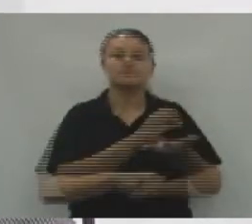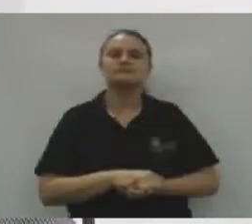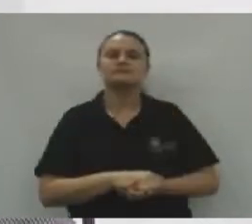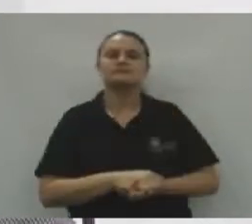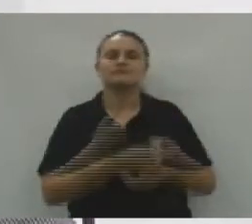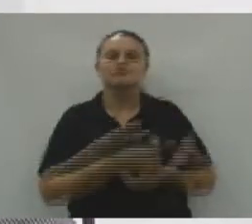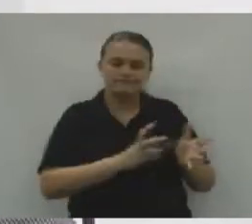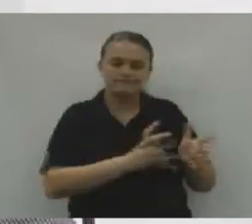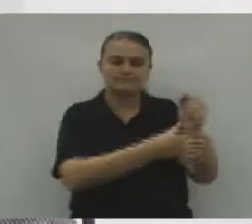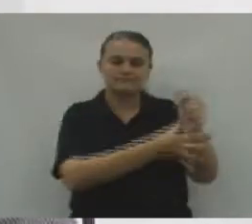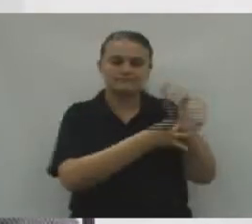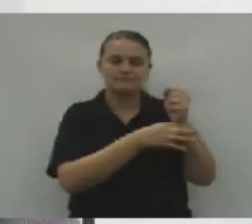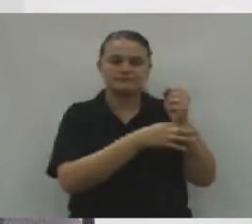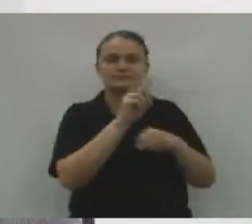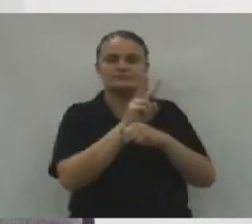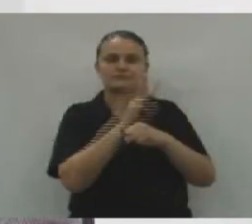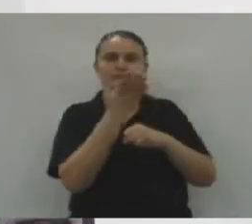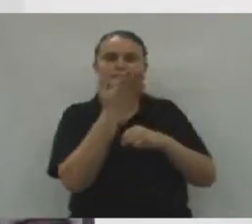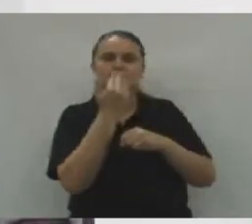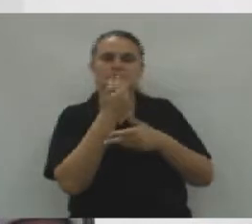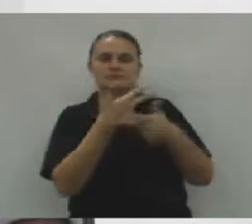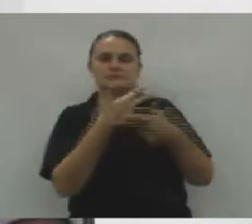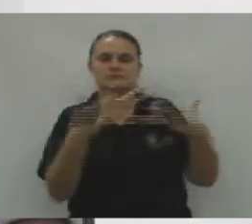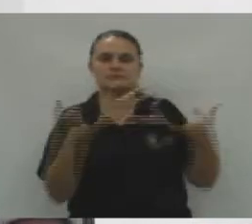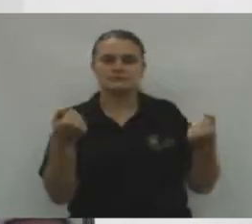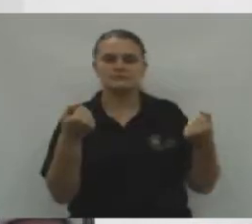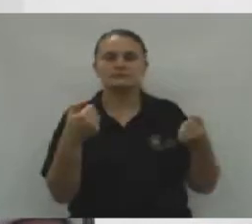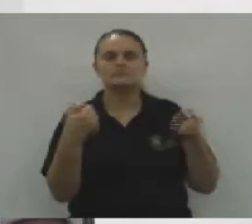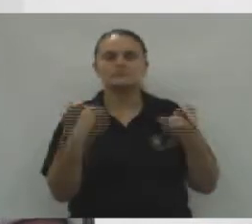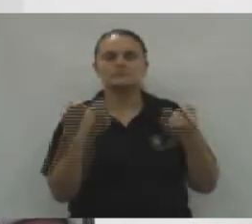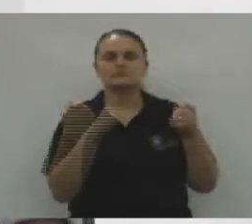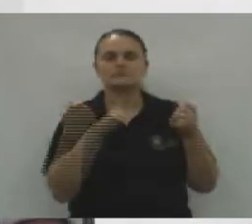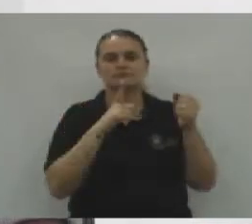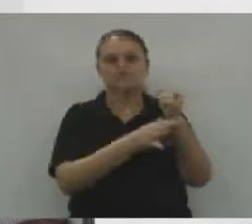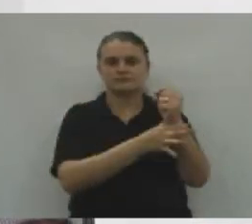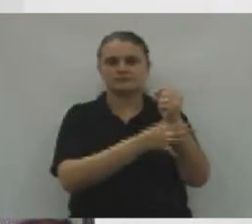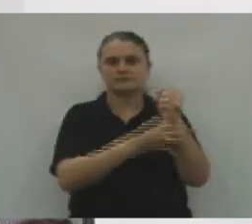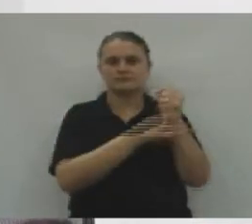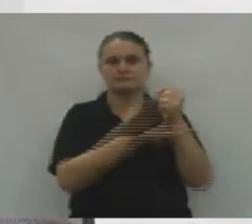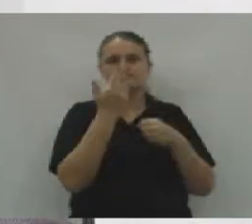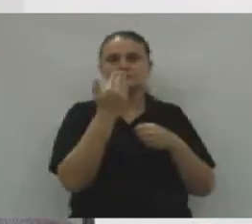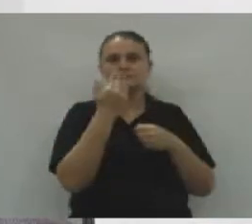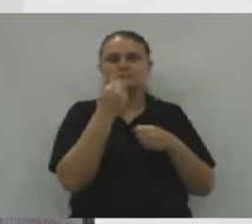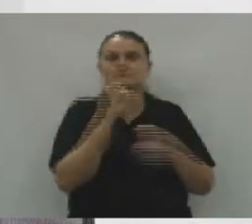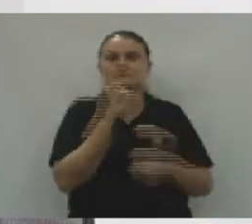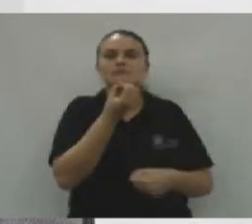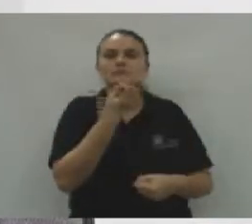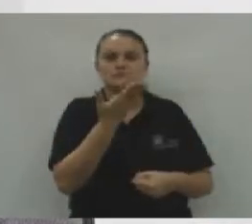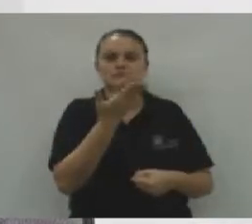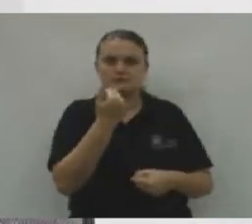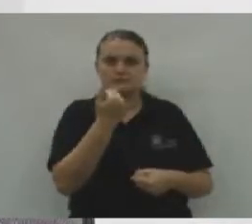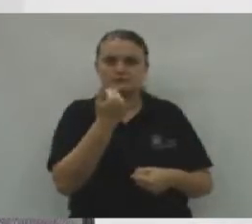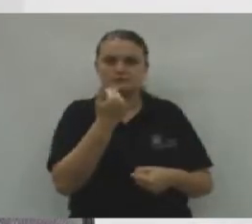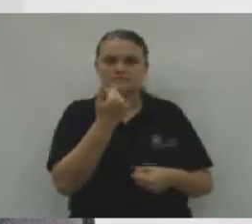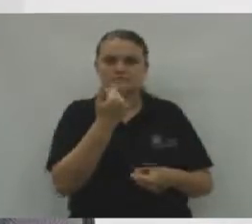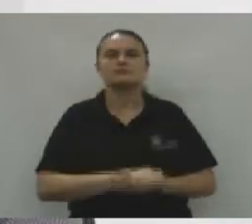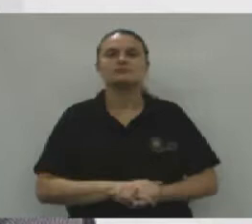segurança alimentar, que eu falei anteriormente, e segurança alimentar é a questão de qualidade e quantidade de alimento.